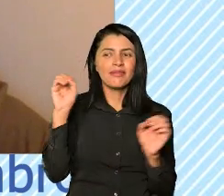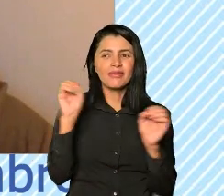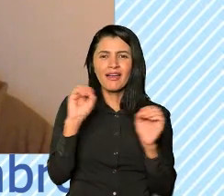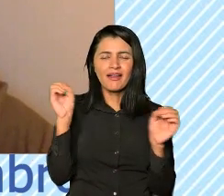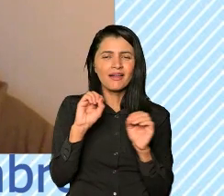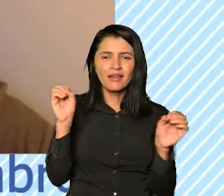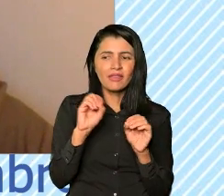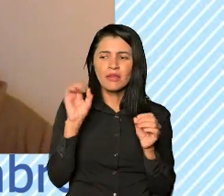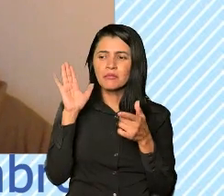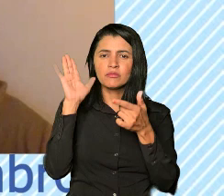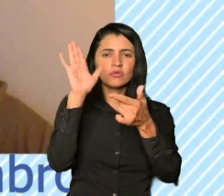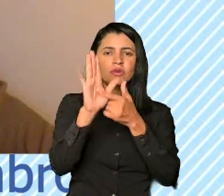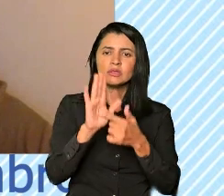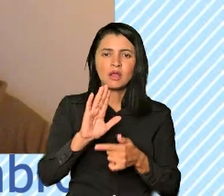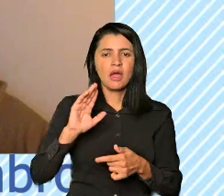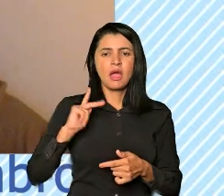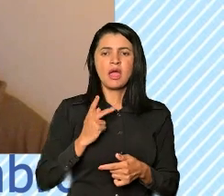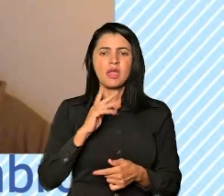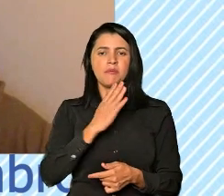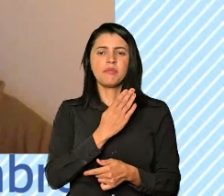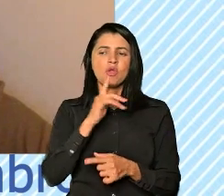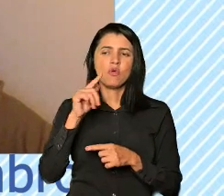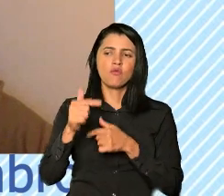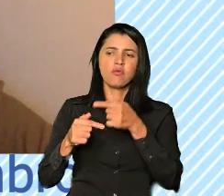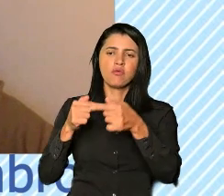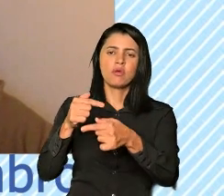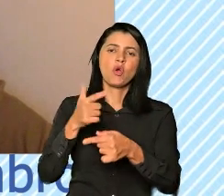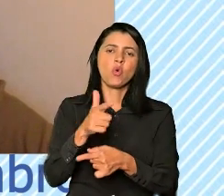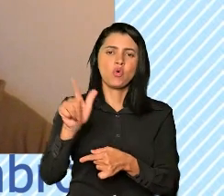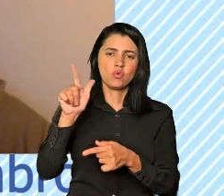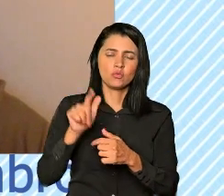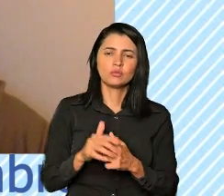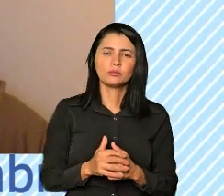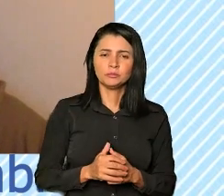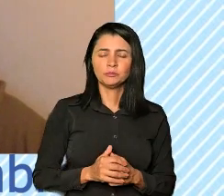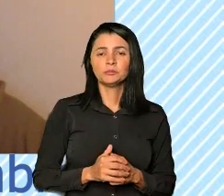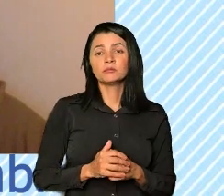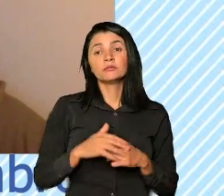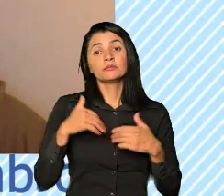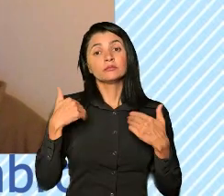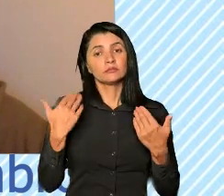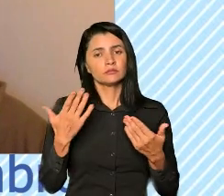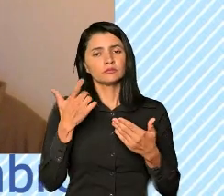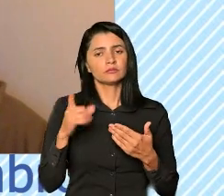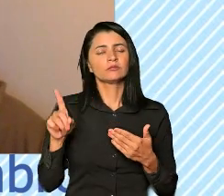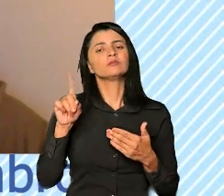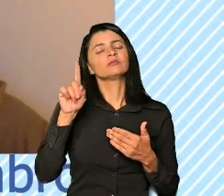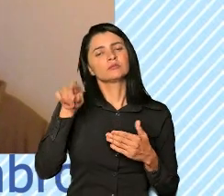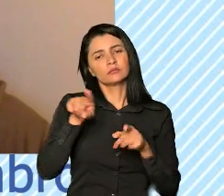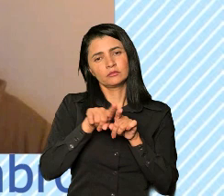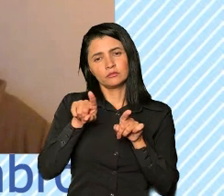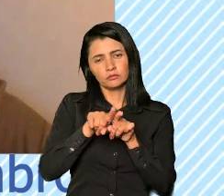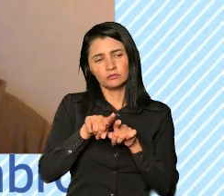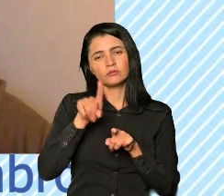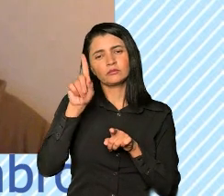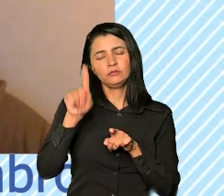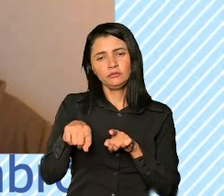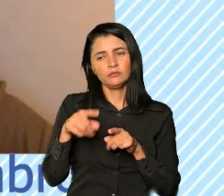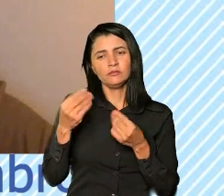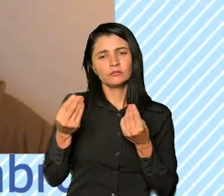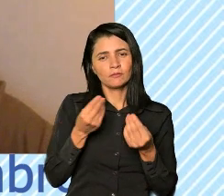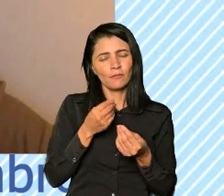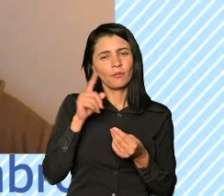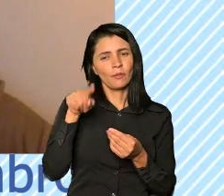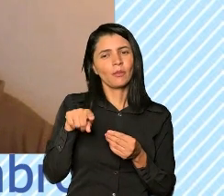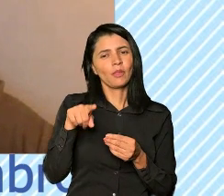legado hebreu para as gerações posteriores. Então, um outro ponto